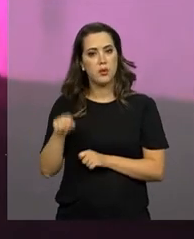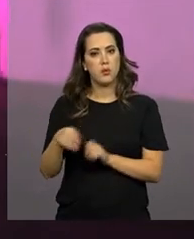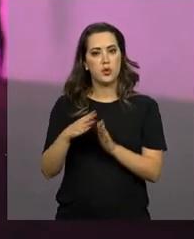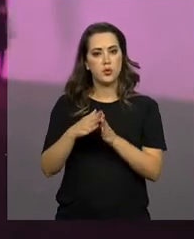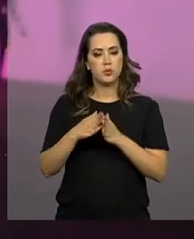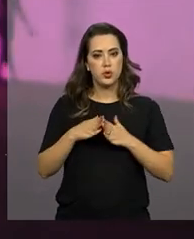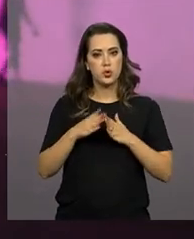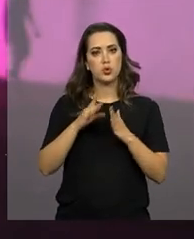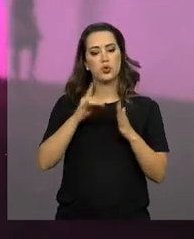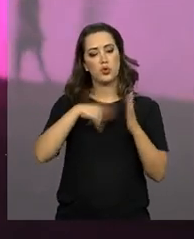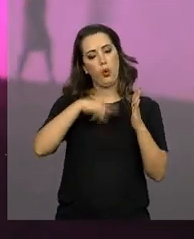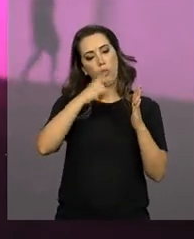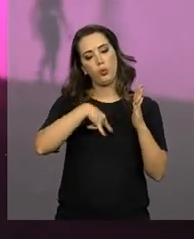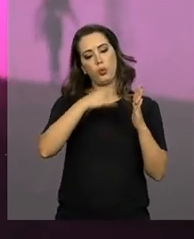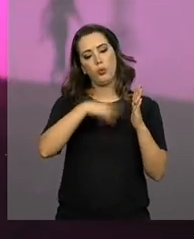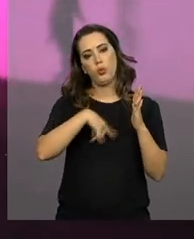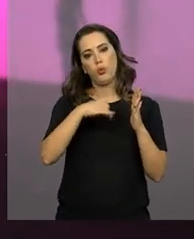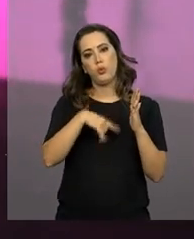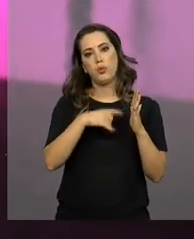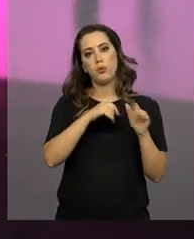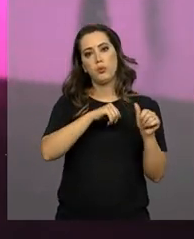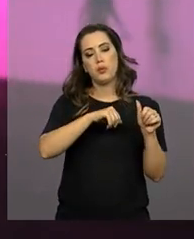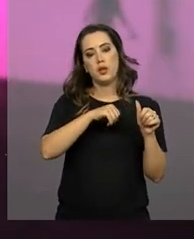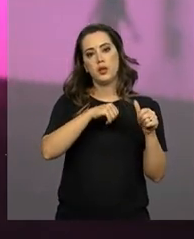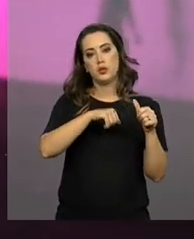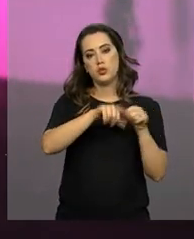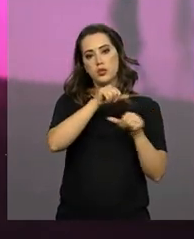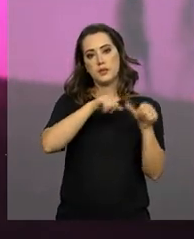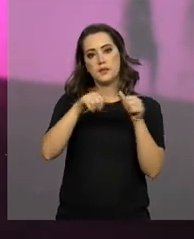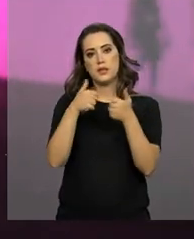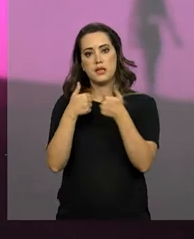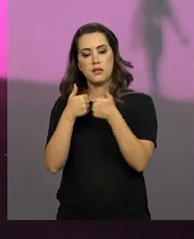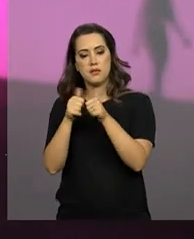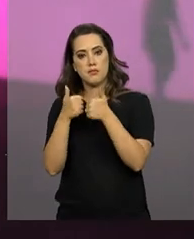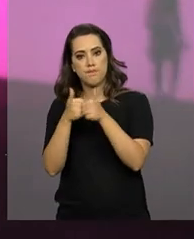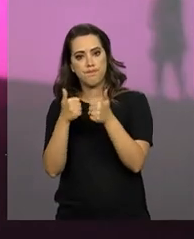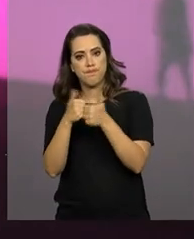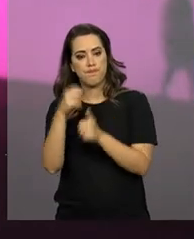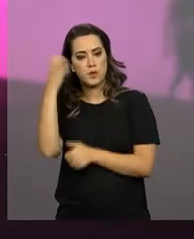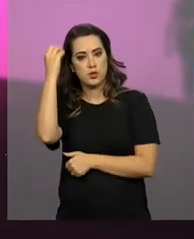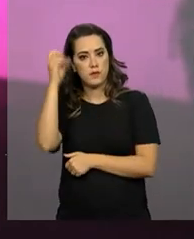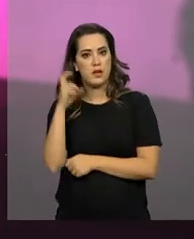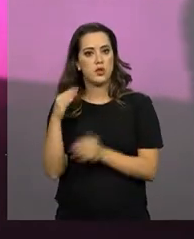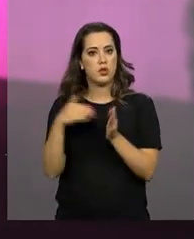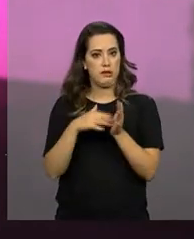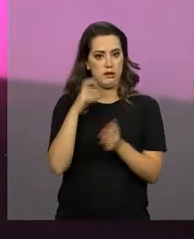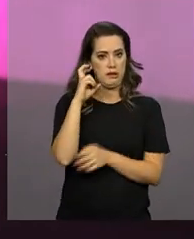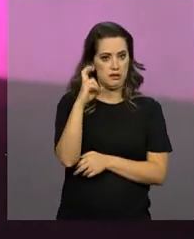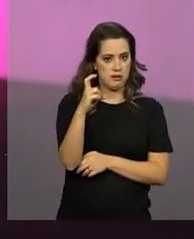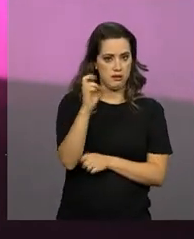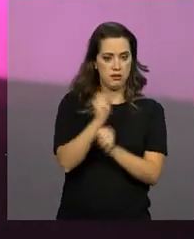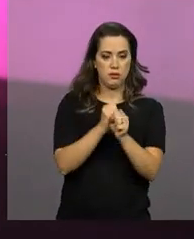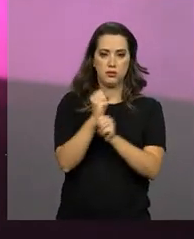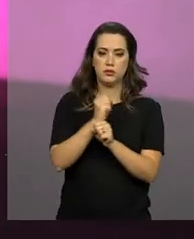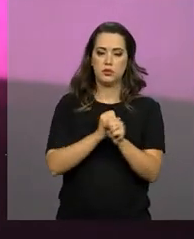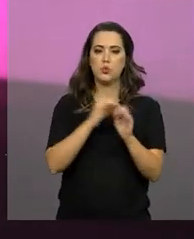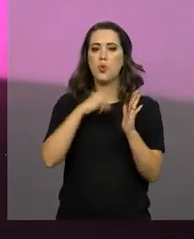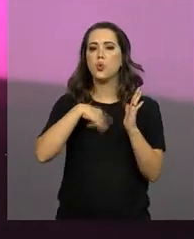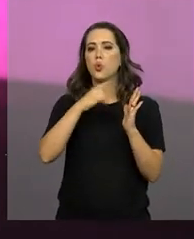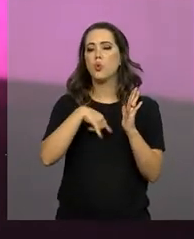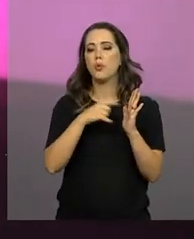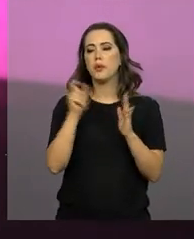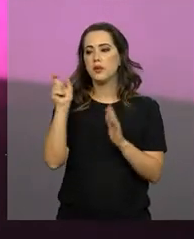um certificado de deslocamento temporário por um período de até cinco anos. Com o certificado, o